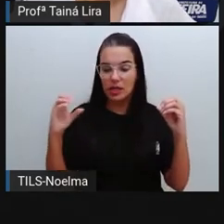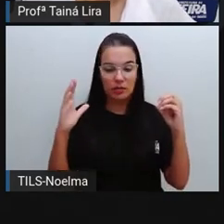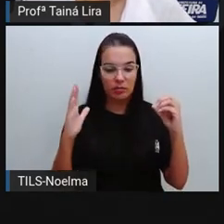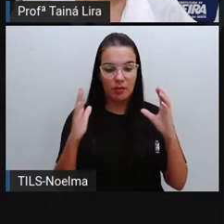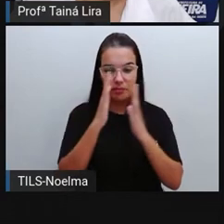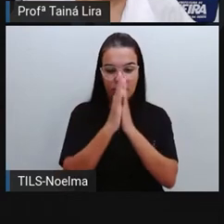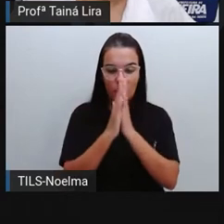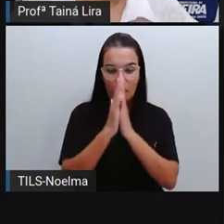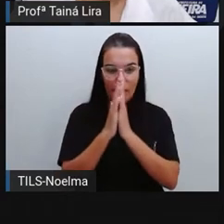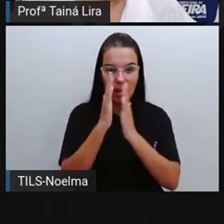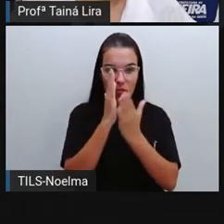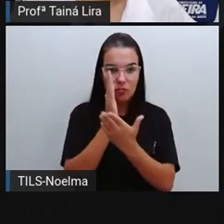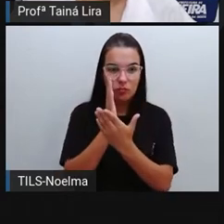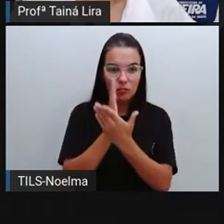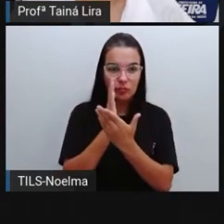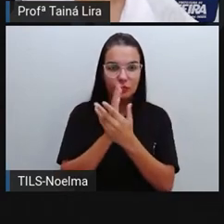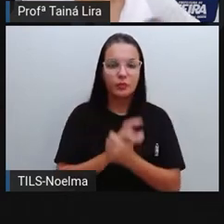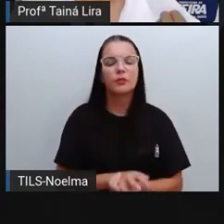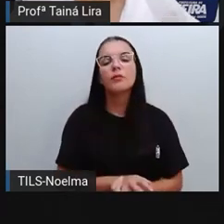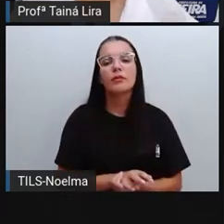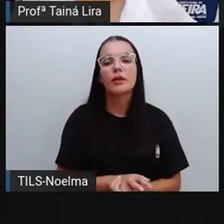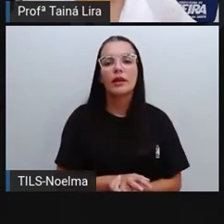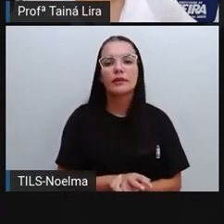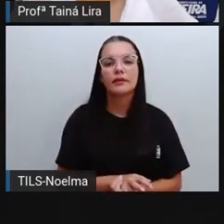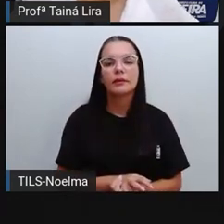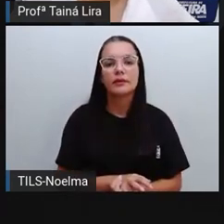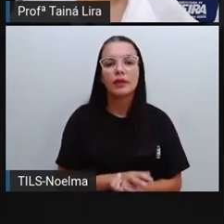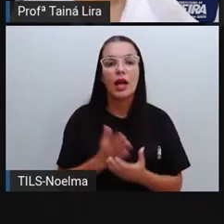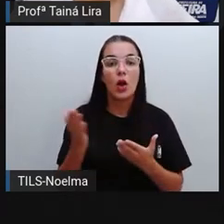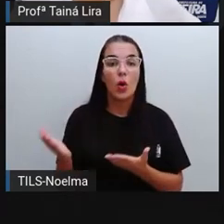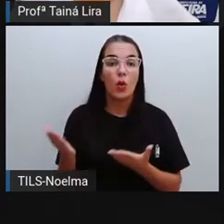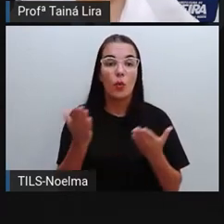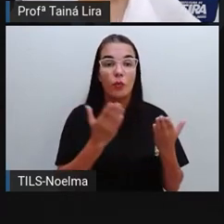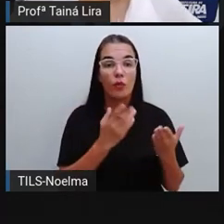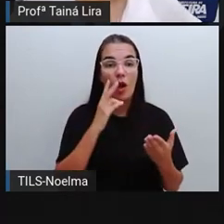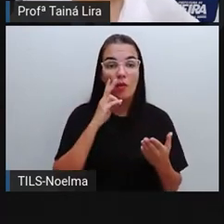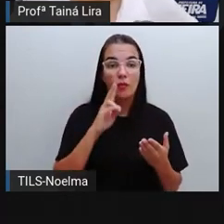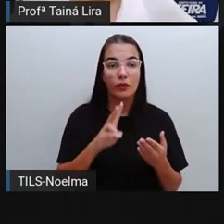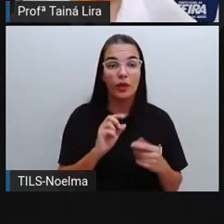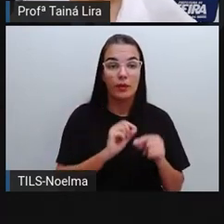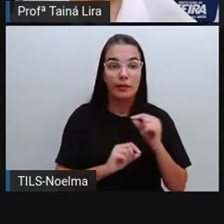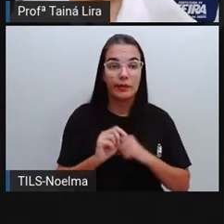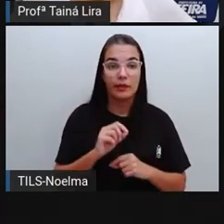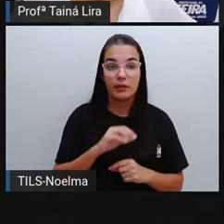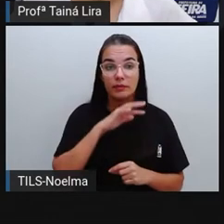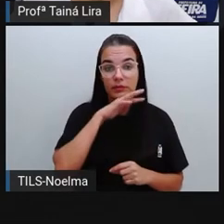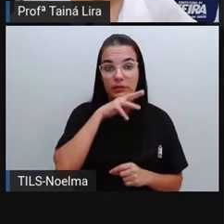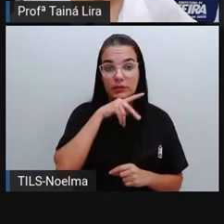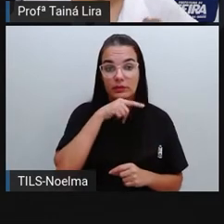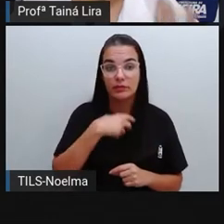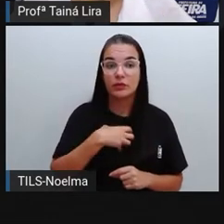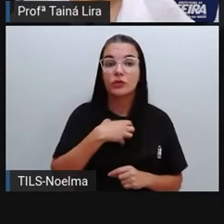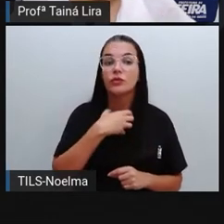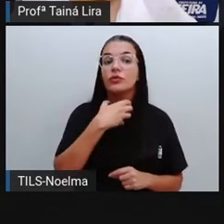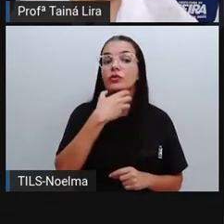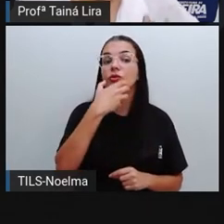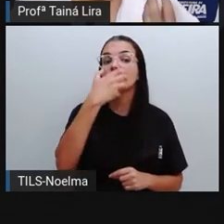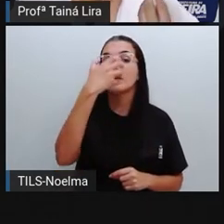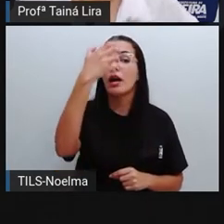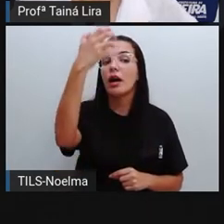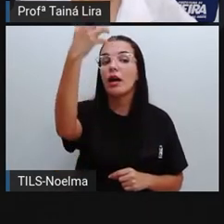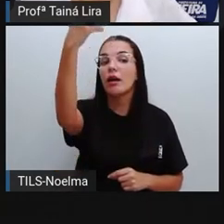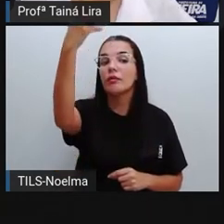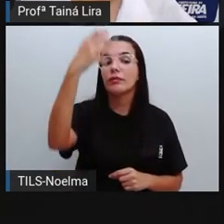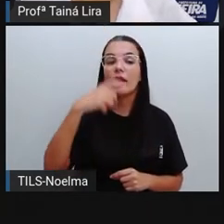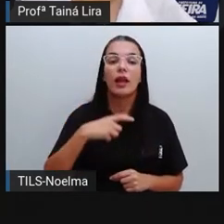zebra vai estar aqui. E aí, quando a gente parte, continua, a gente observa que os números vão aumentando.